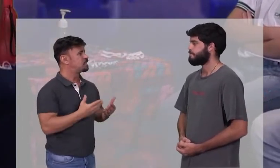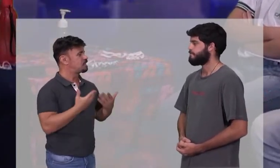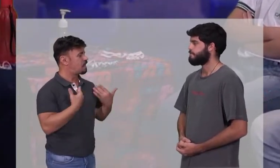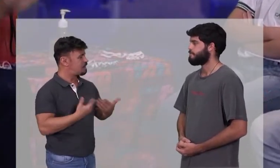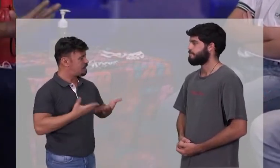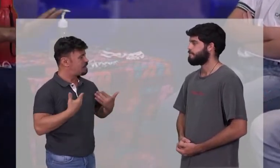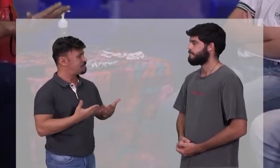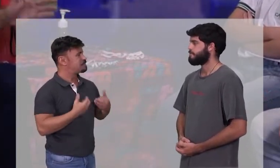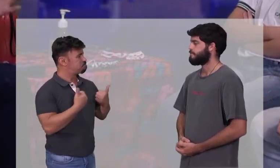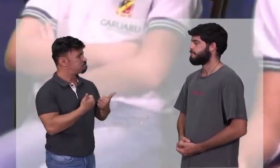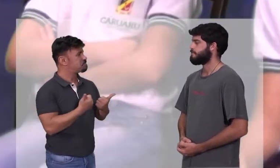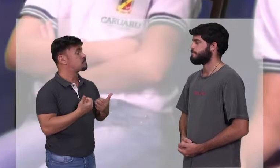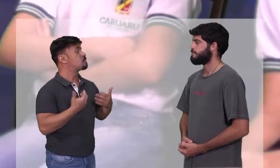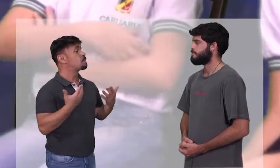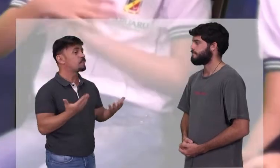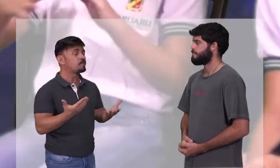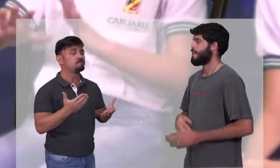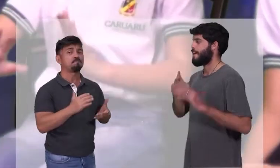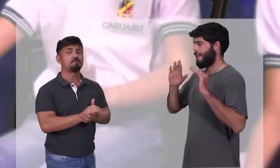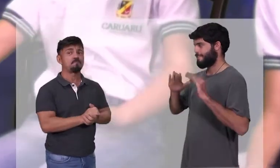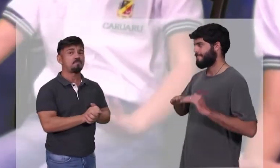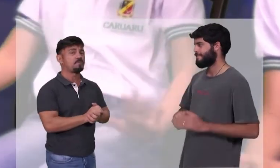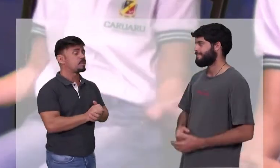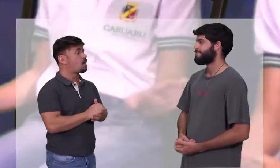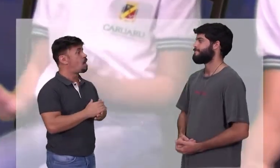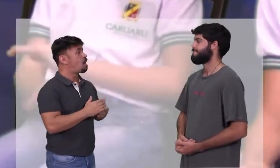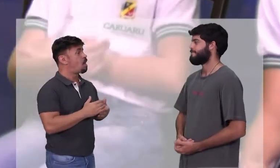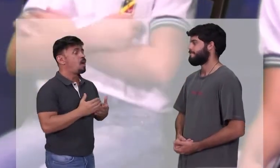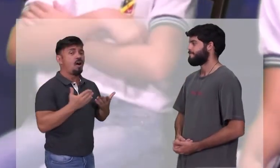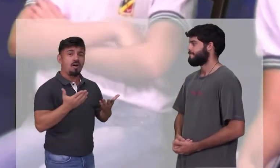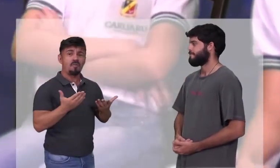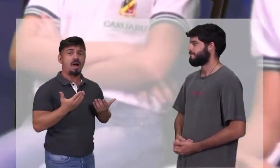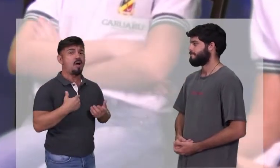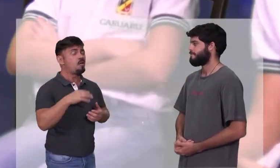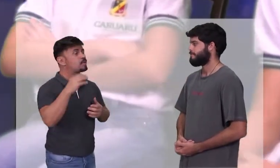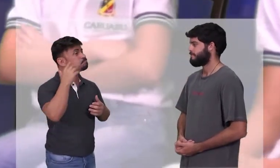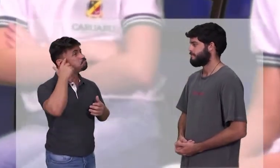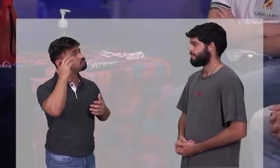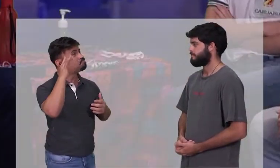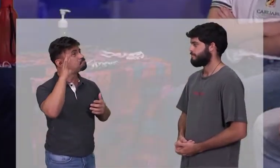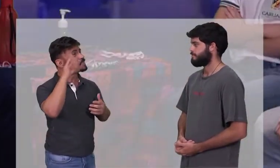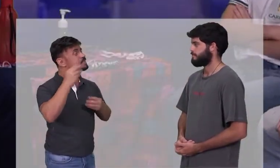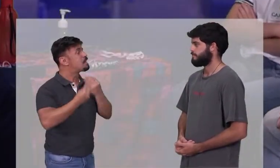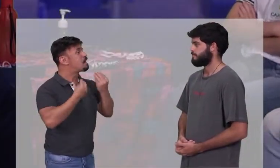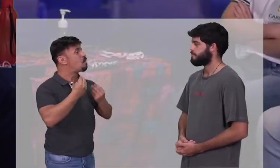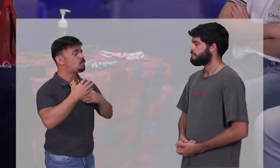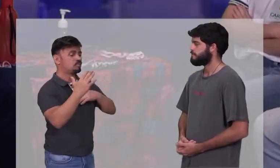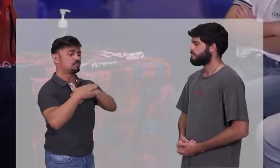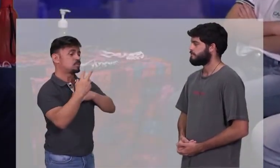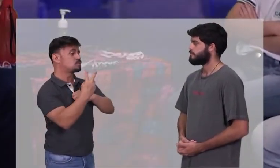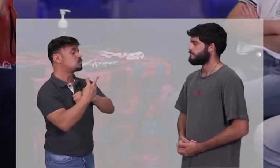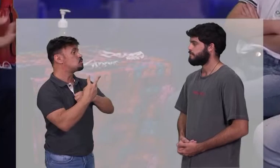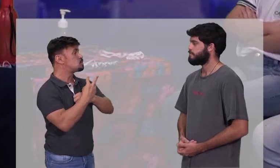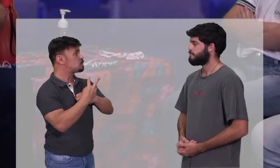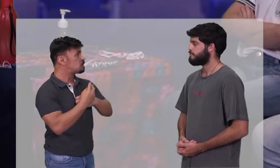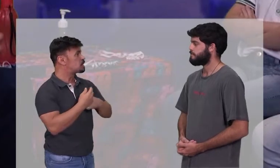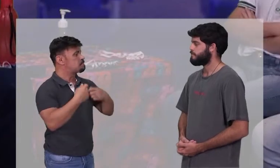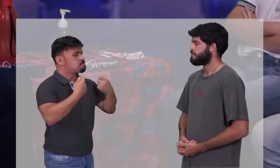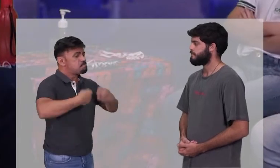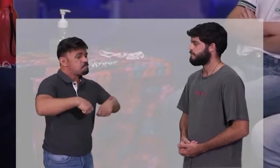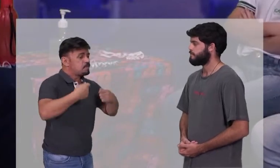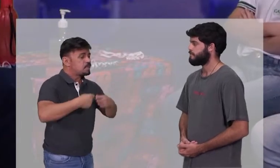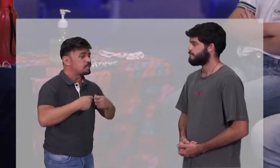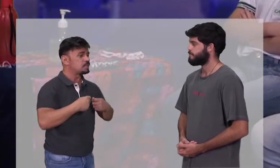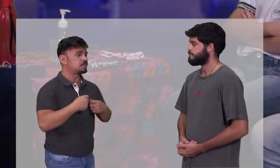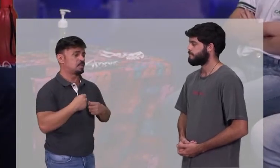nossa, tá tudo mais leve, né? É. Então, gente, relaxar, né? Gente. Isso. Então, vamos só pensar, né? A gente vai falar sobre autocuidado. Então, é o cuidado que a